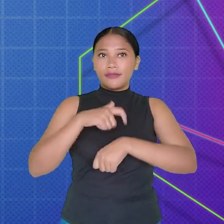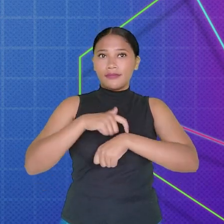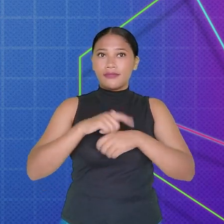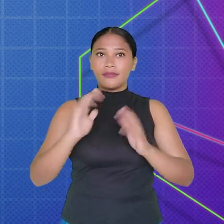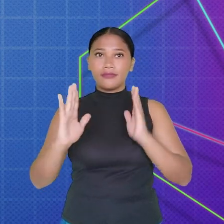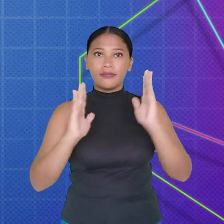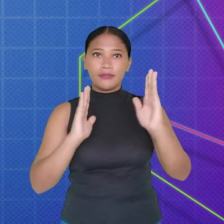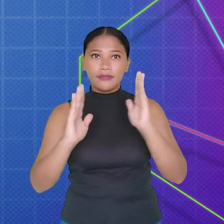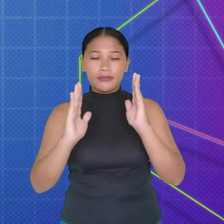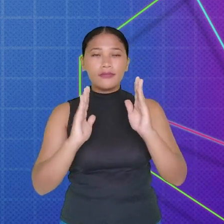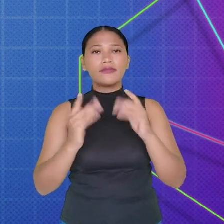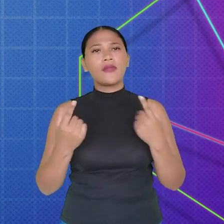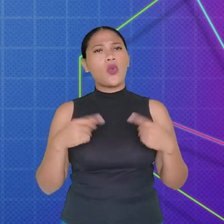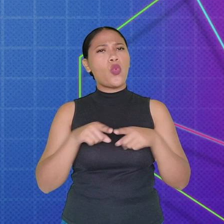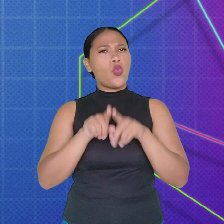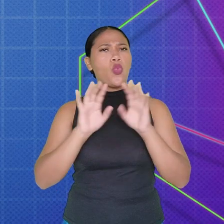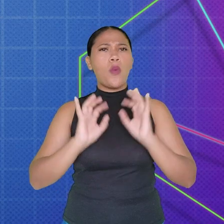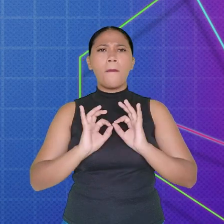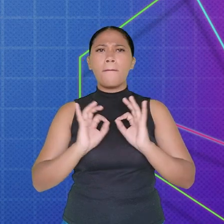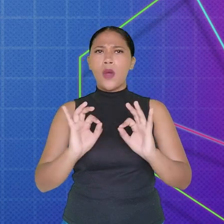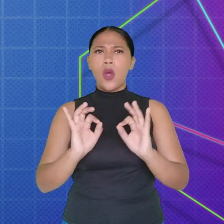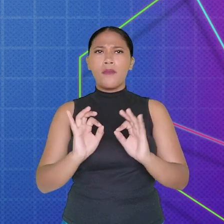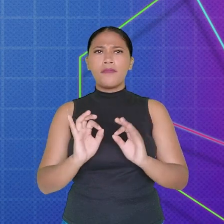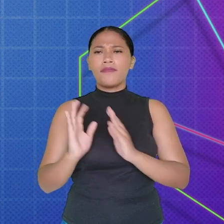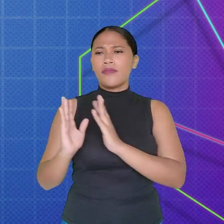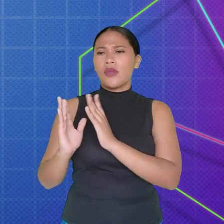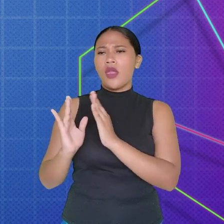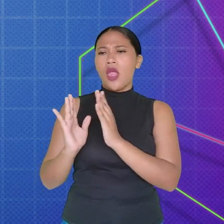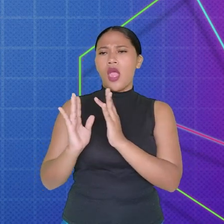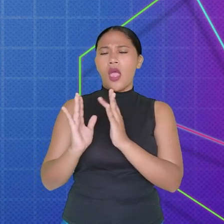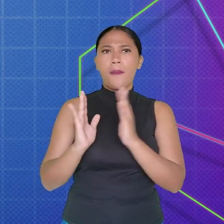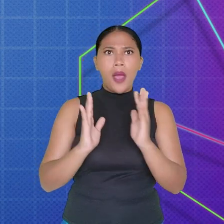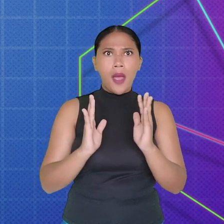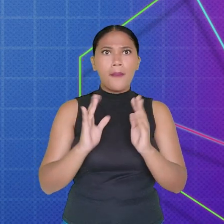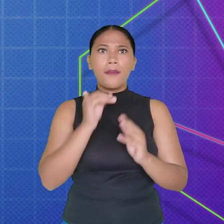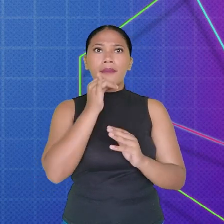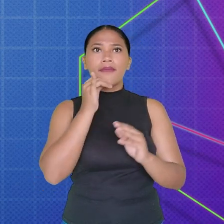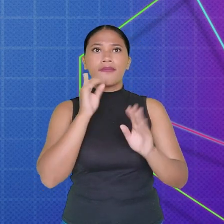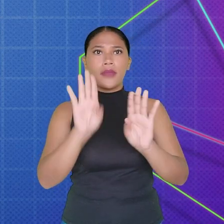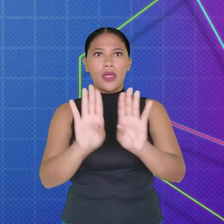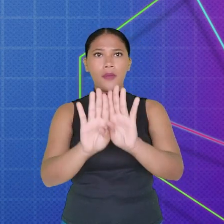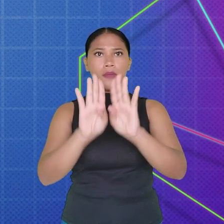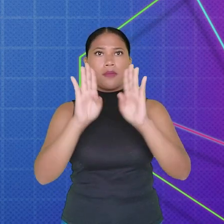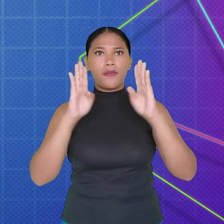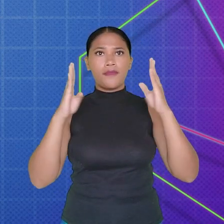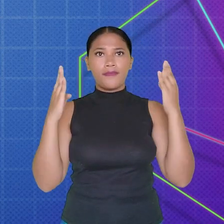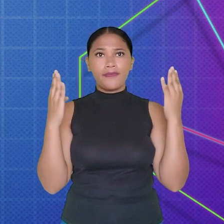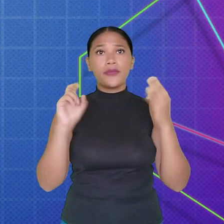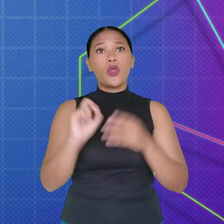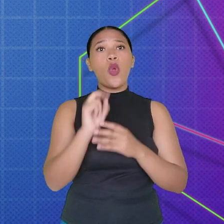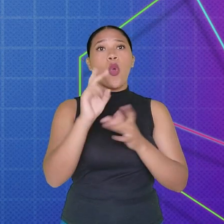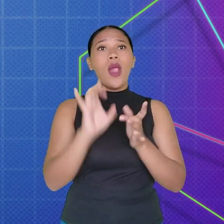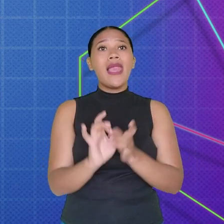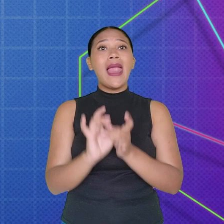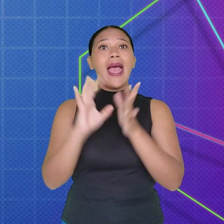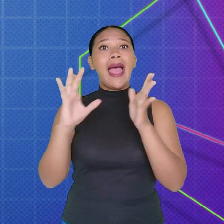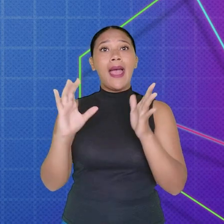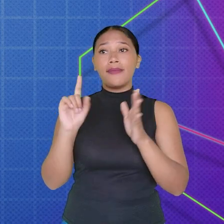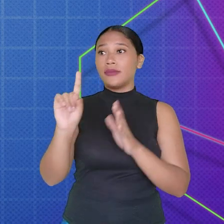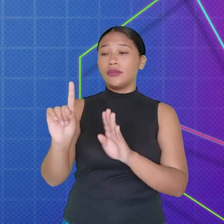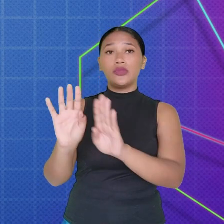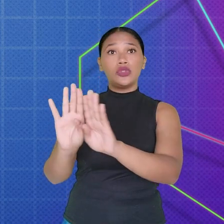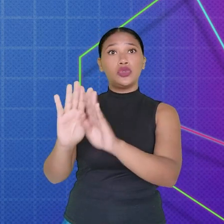criar eventos que ocorrem automaticamente após um certo período de tempo, como a abertura de uma porta ou a liberação de um